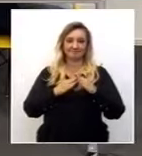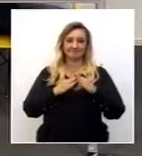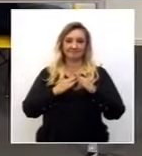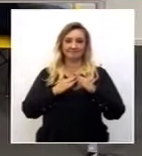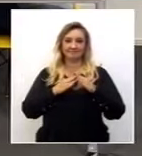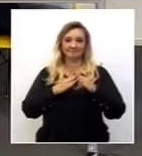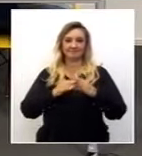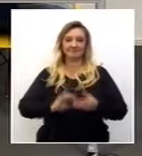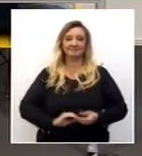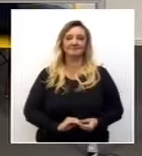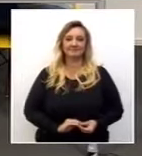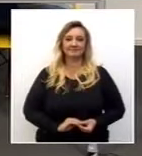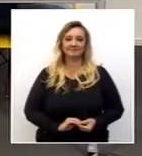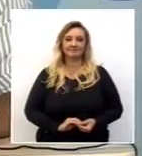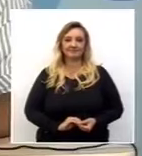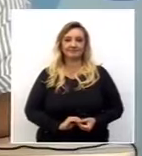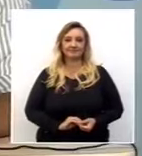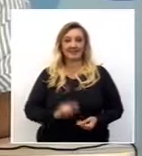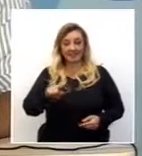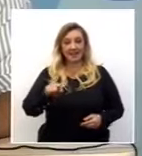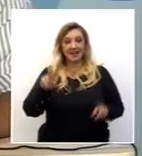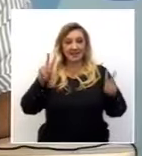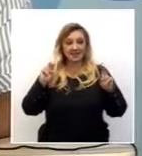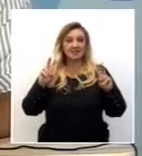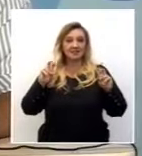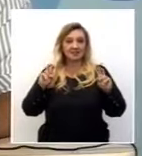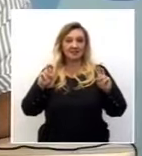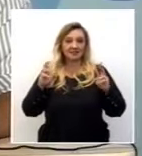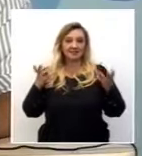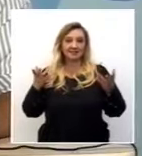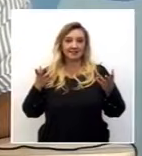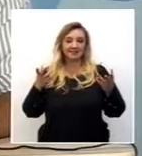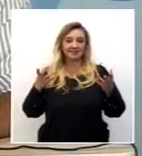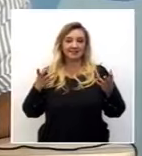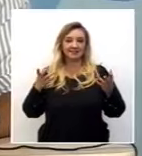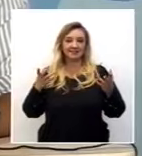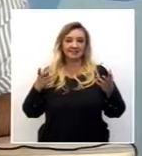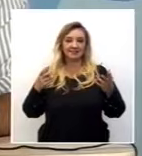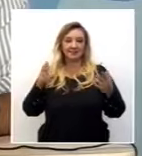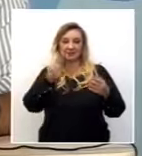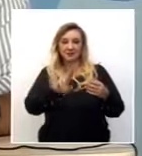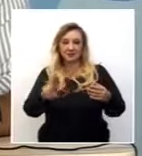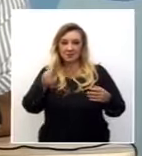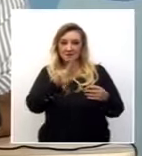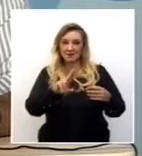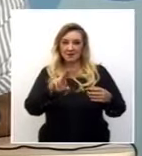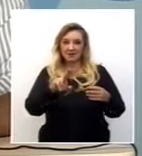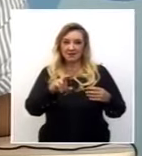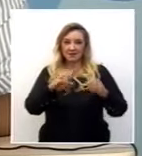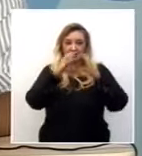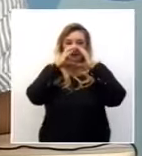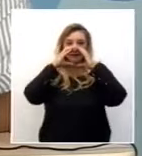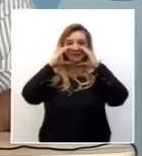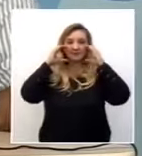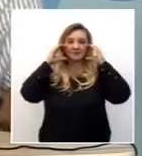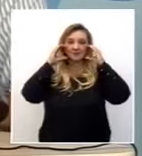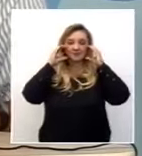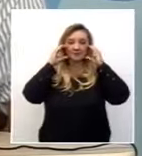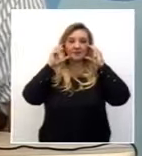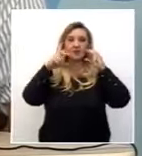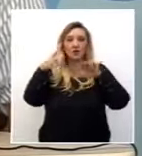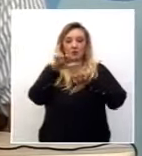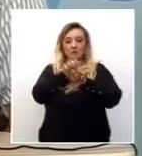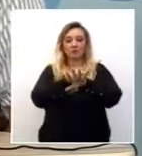atividades físicas dentro de casa. Essa questão de ter que usar uma máscara, ou a utilização